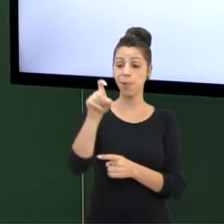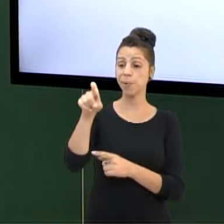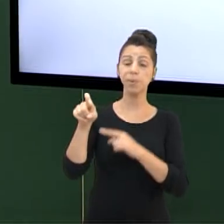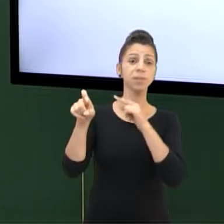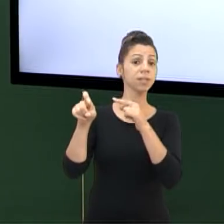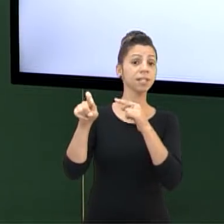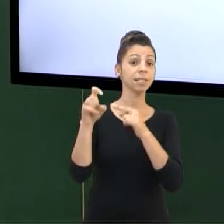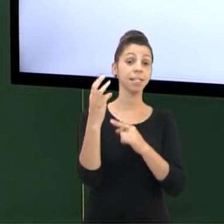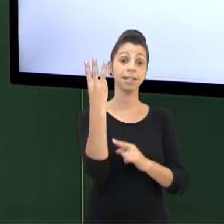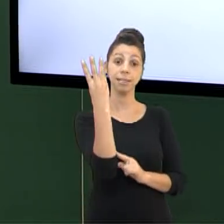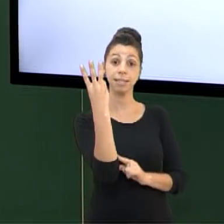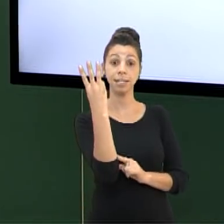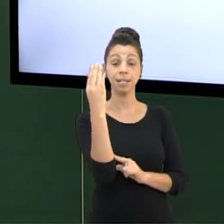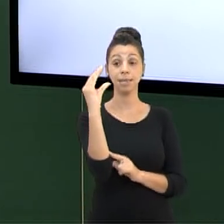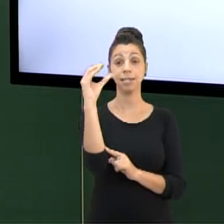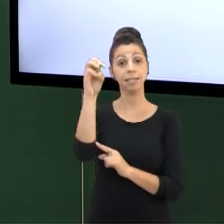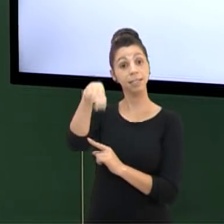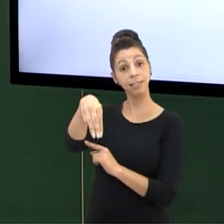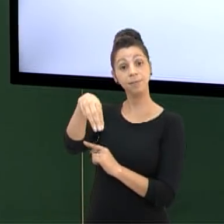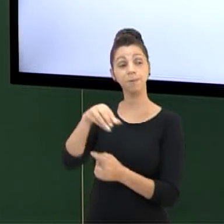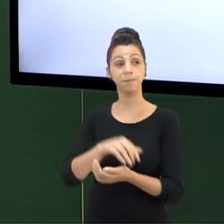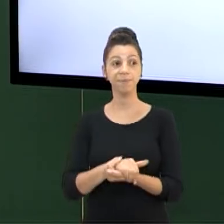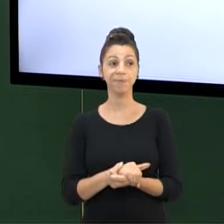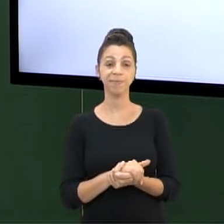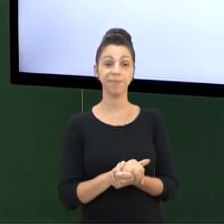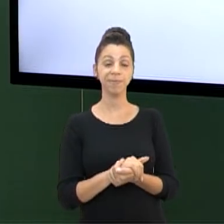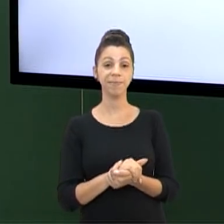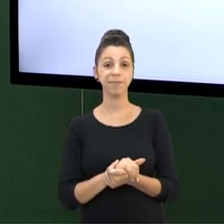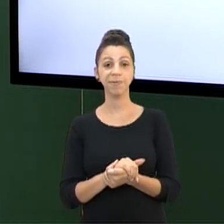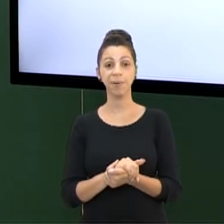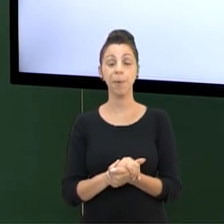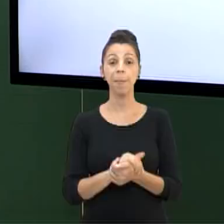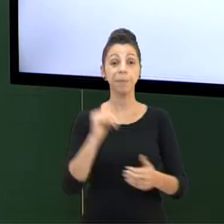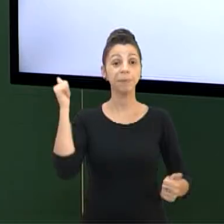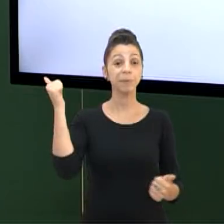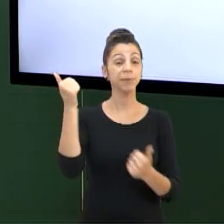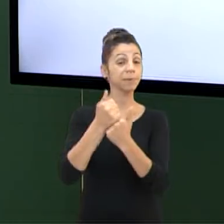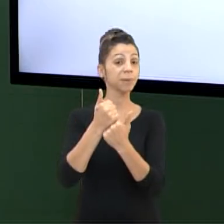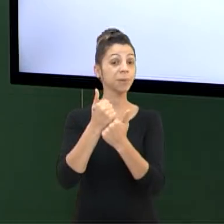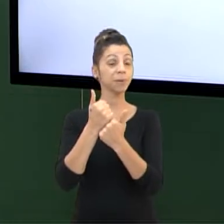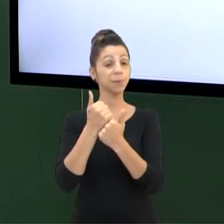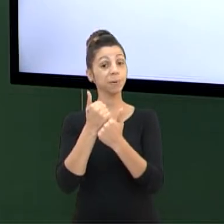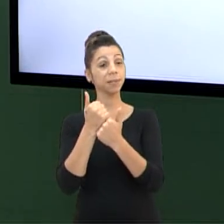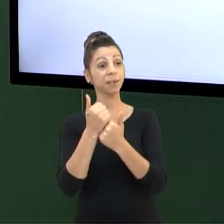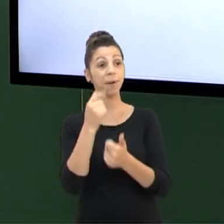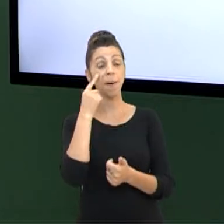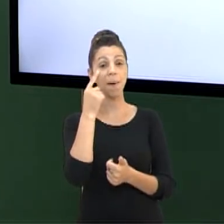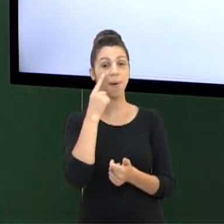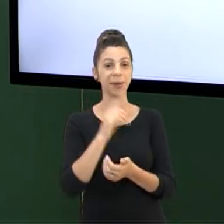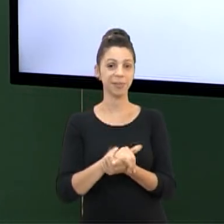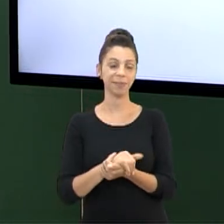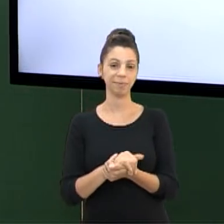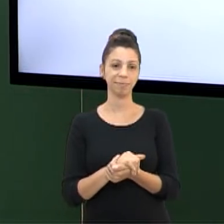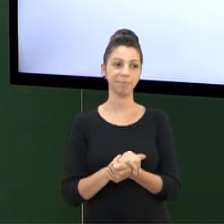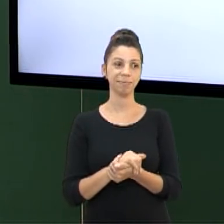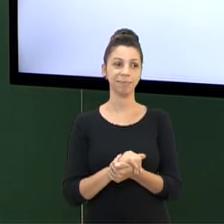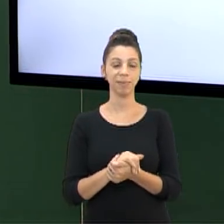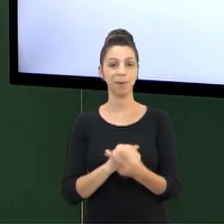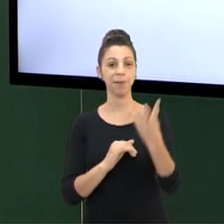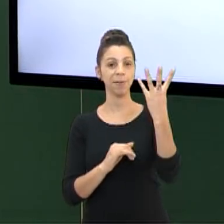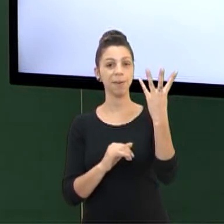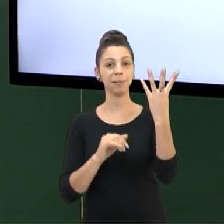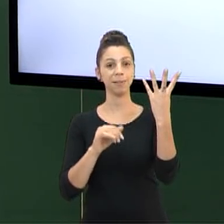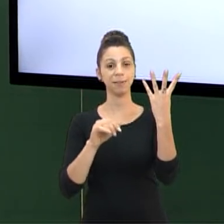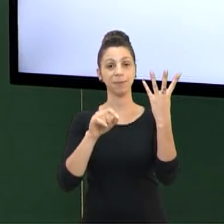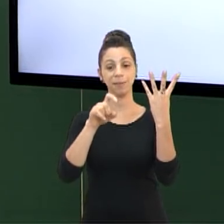substituir então. No lugar de x, você vai colocar o que você encontrou de valor de x, que é 3. E aqui nós